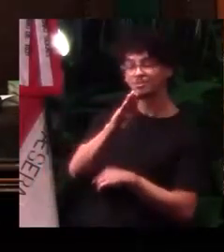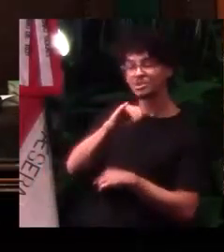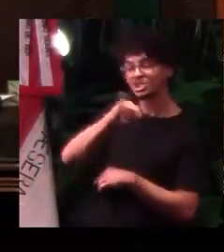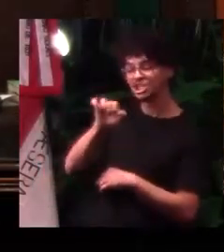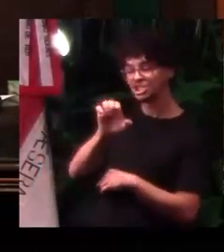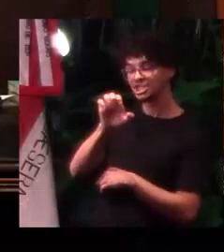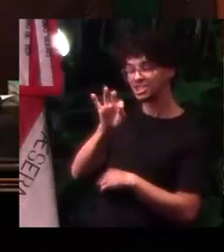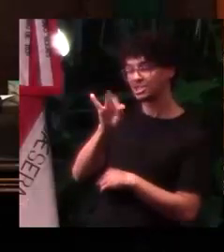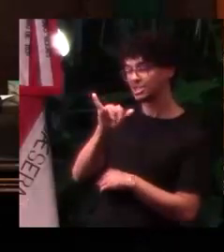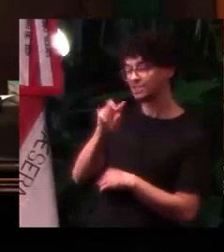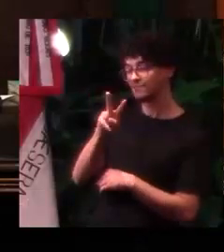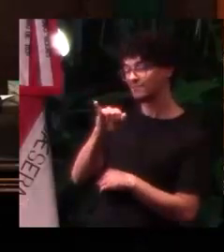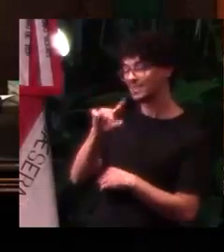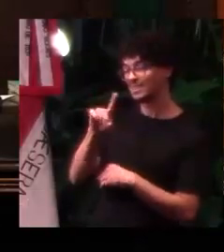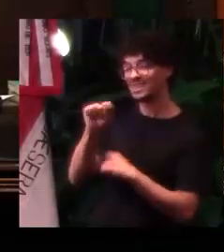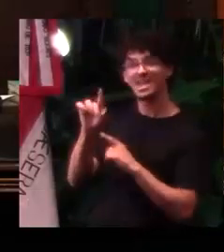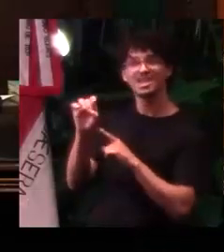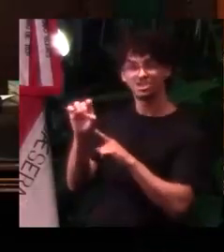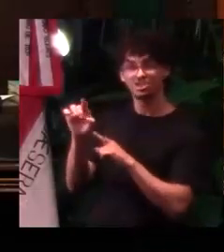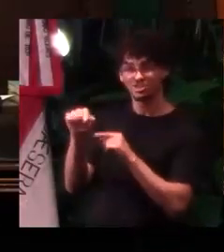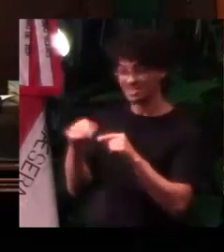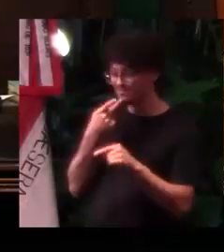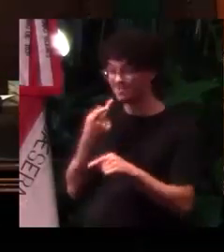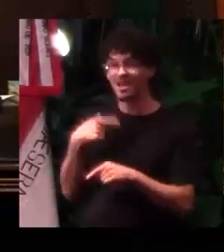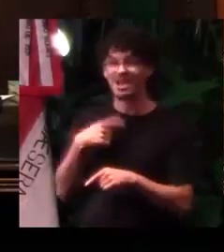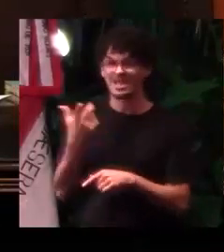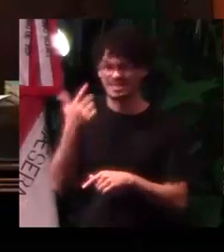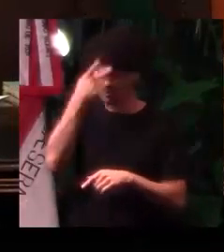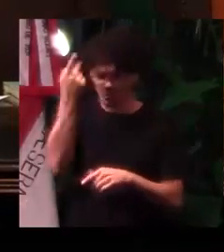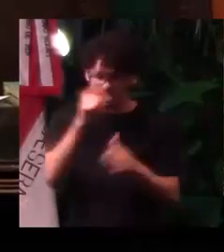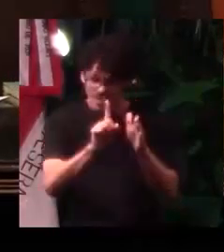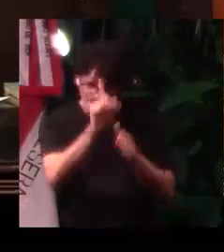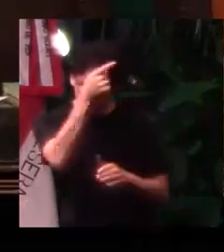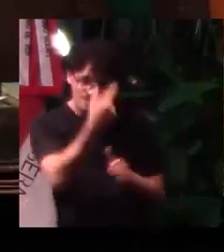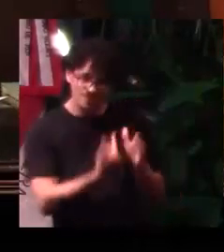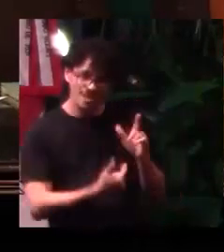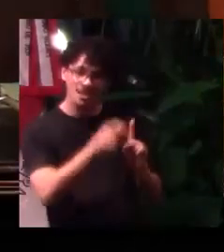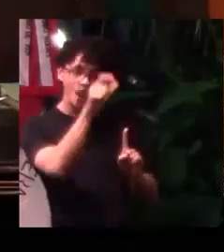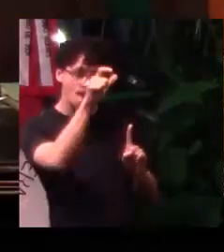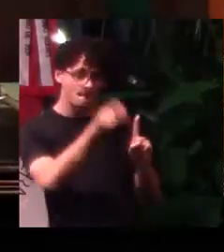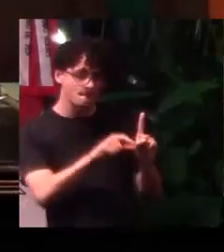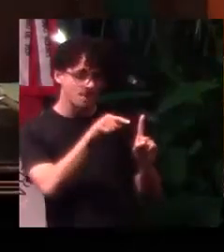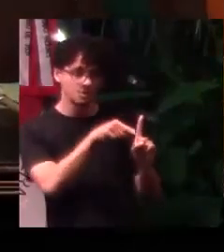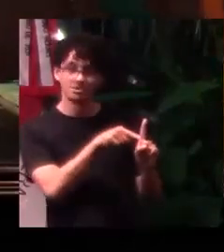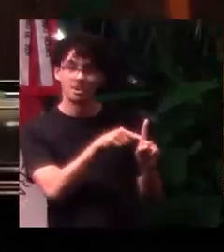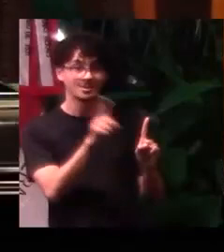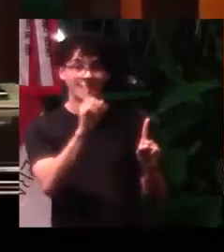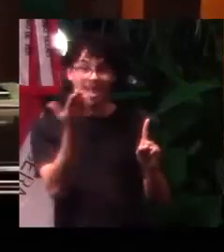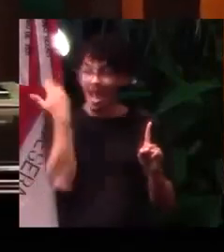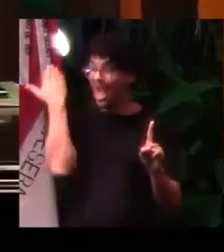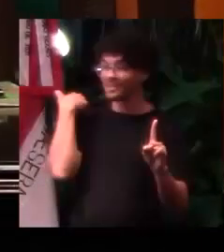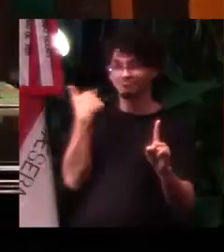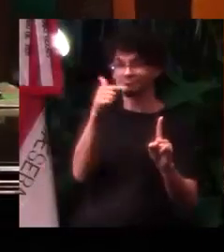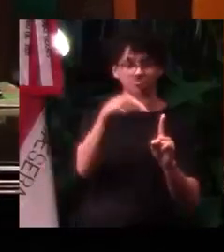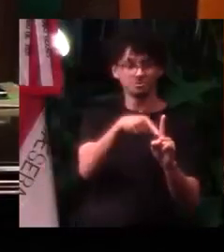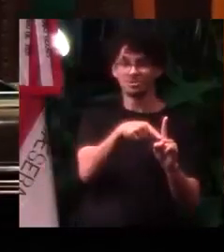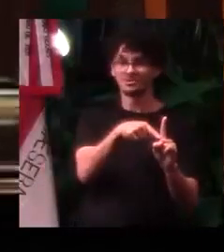modernidade inventa o indivíduo, que não existia o indivíduo antes da modernidade. Mas o fato é que,